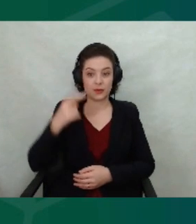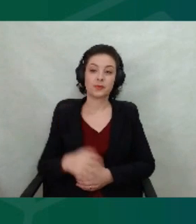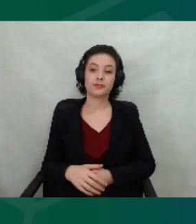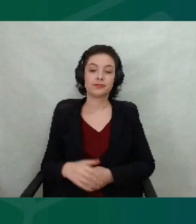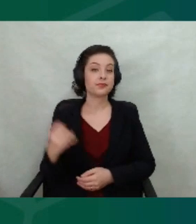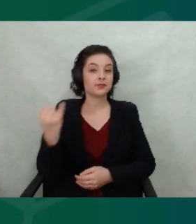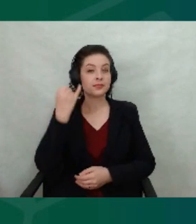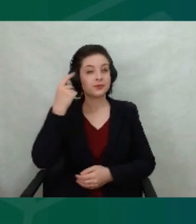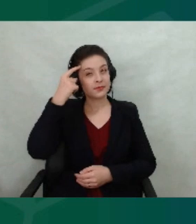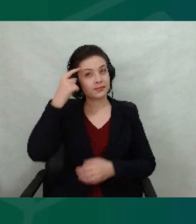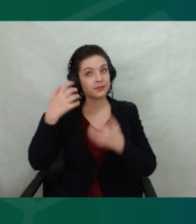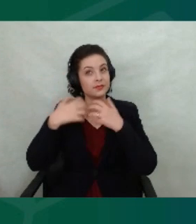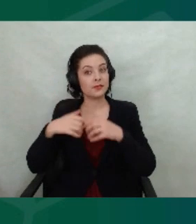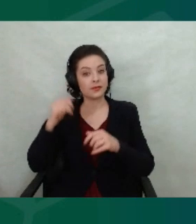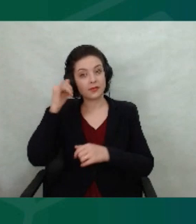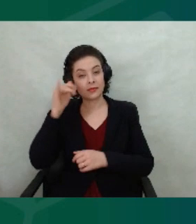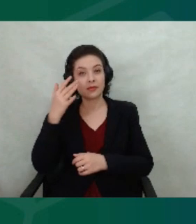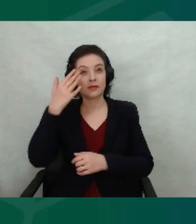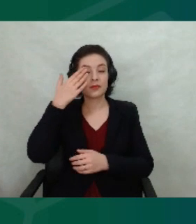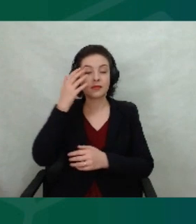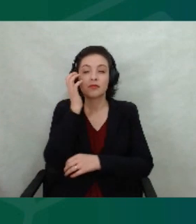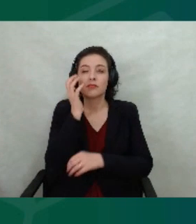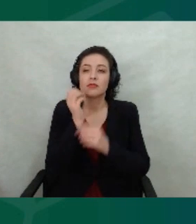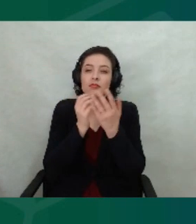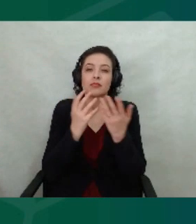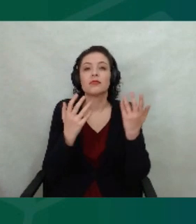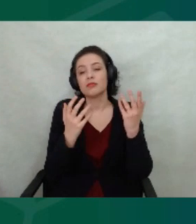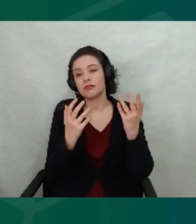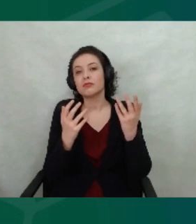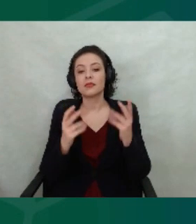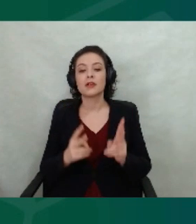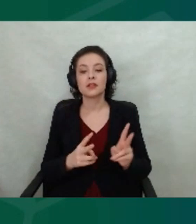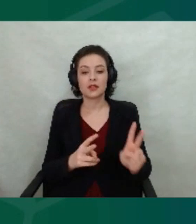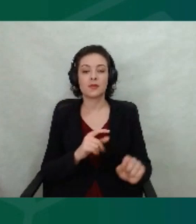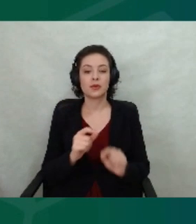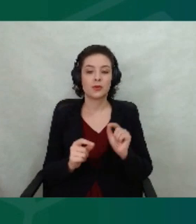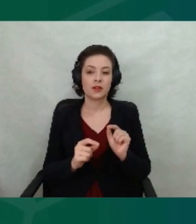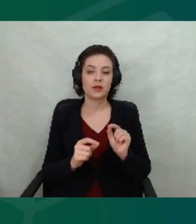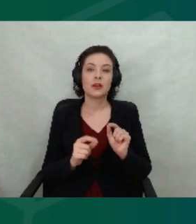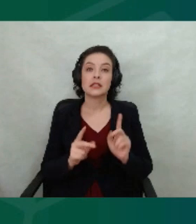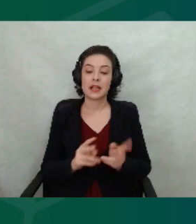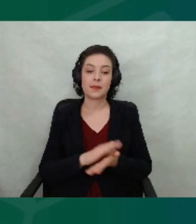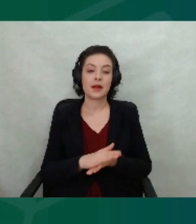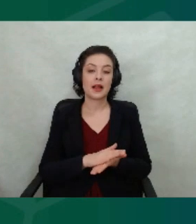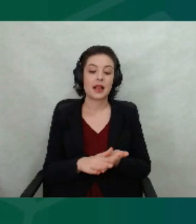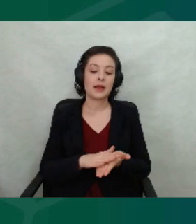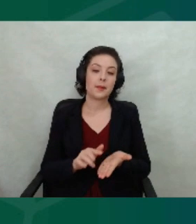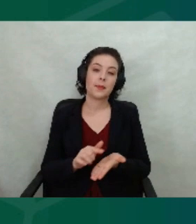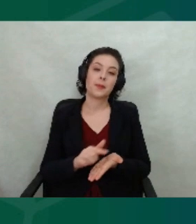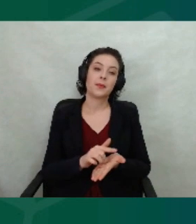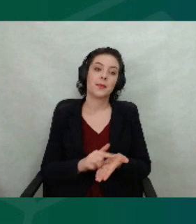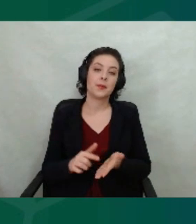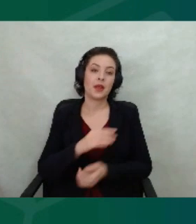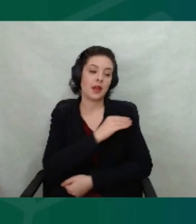de evitar levar as mãos ao rosto e sempre proceder aí à higienização das mãos, ou com álcool gel,